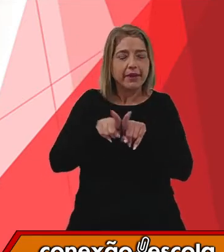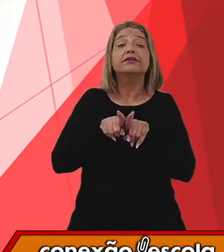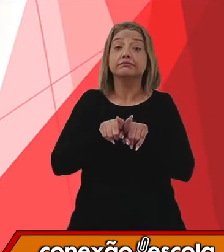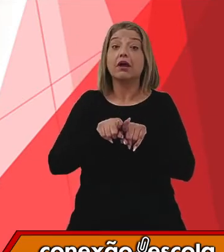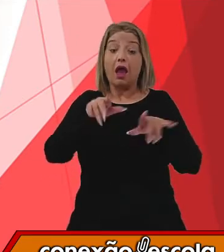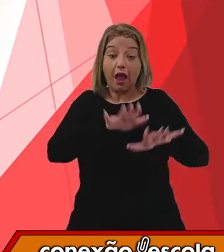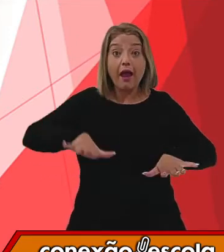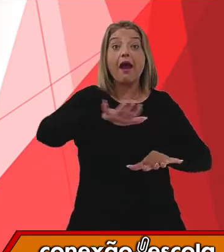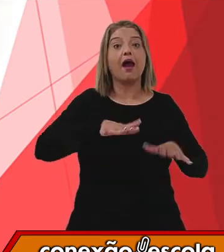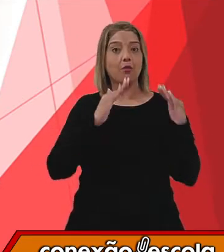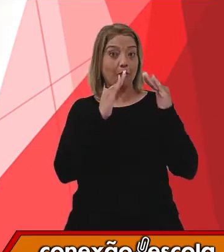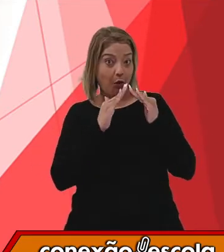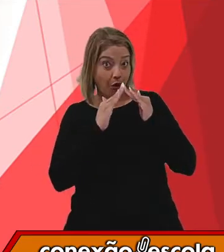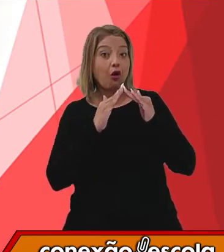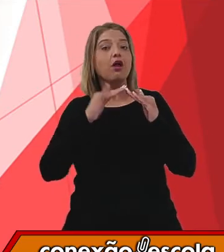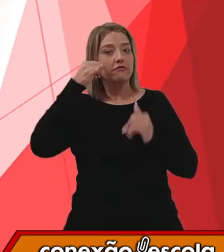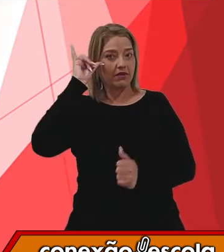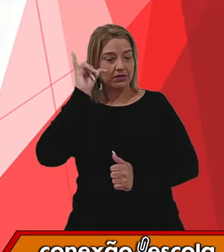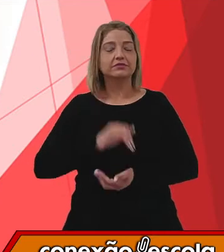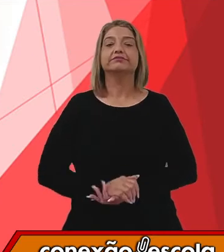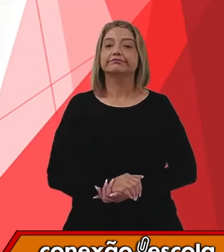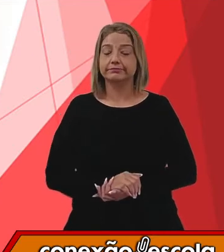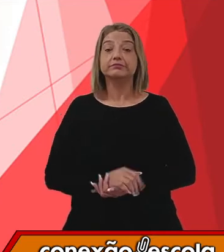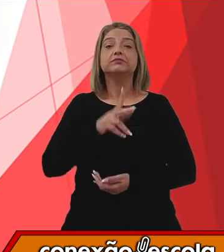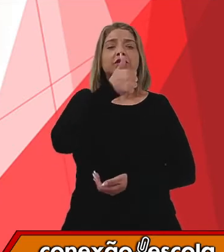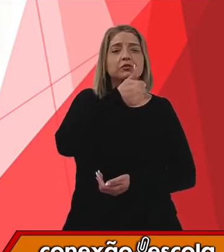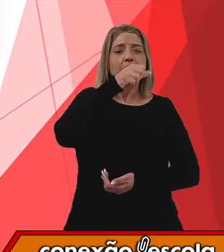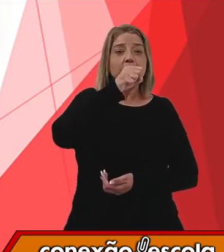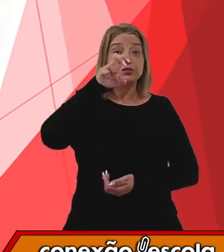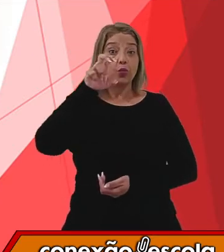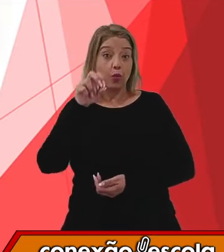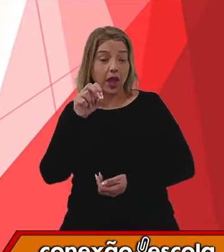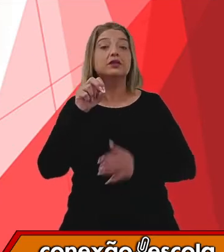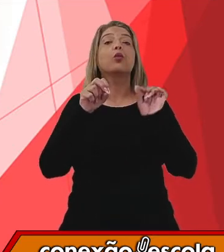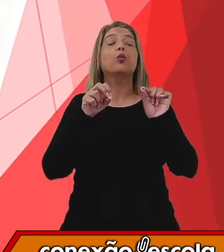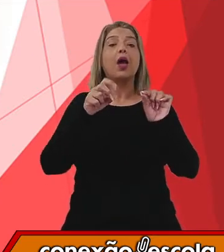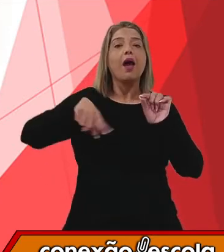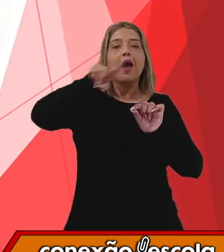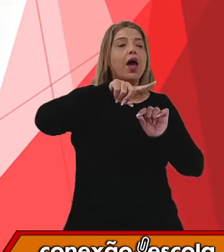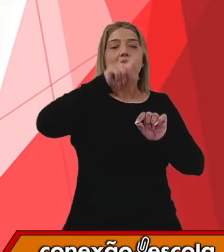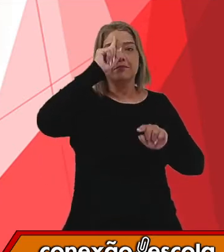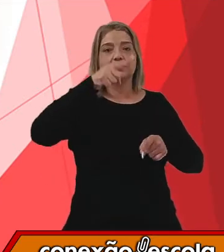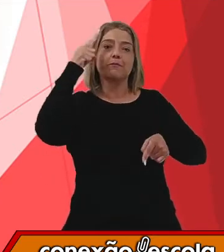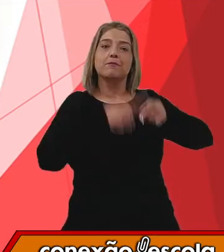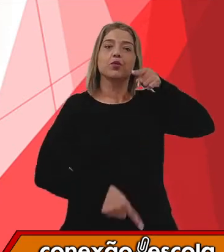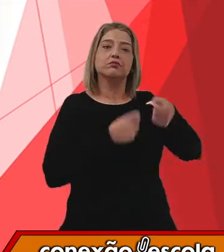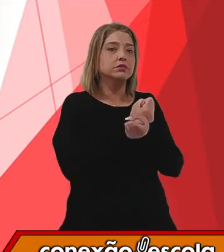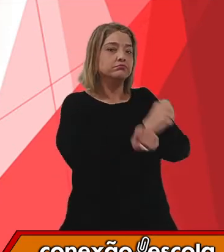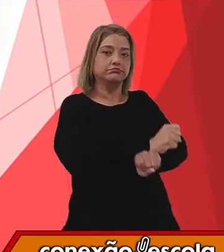pedaço de terra. Porém, a partir de 1850, o tráfico de escravos foi